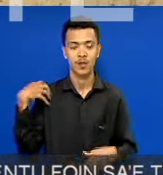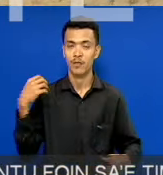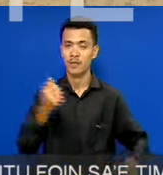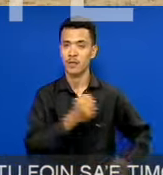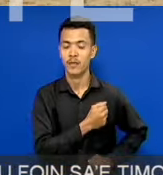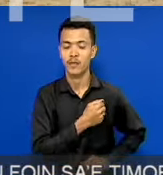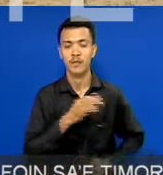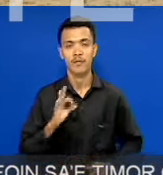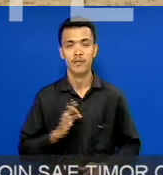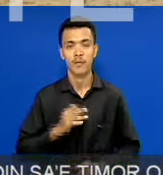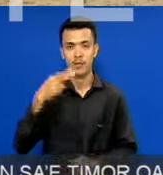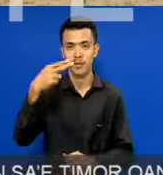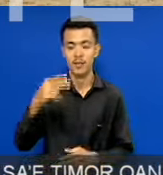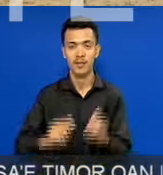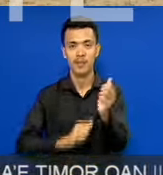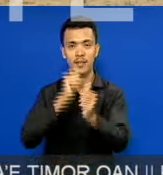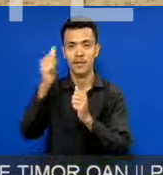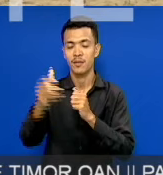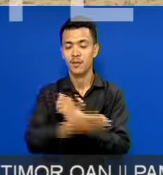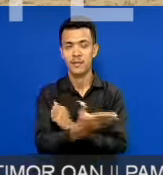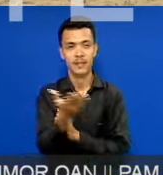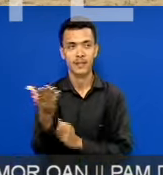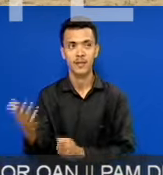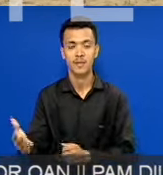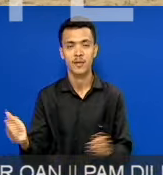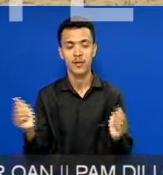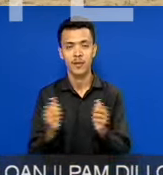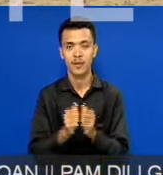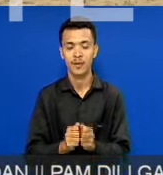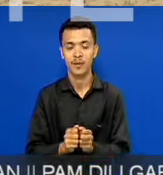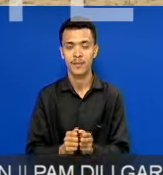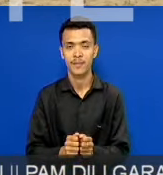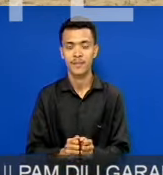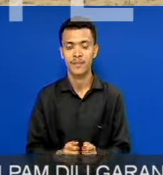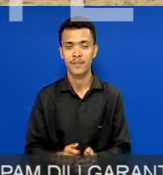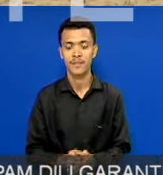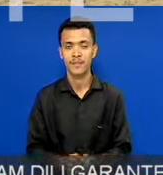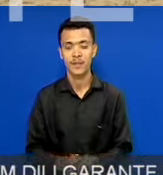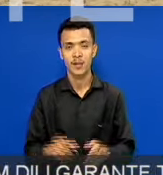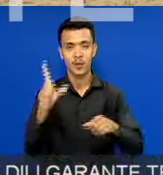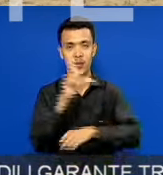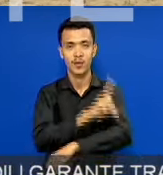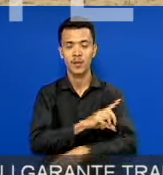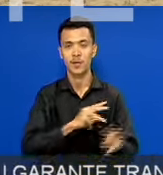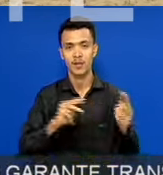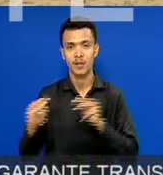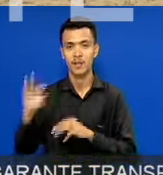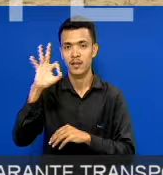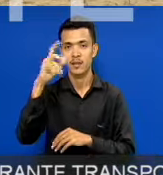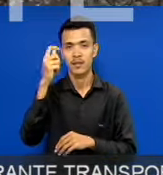Fatu Hadadili ho di atualiza ba ita botsira relativamente ho loron transformasaun